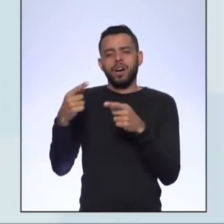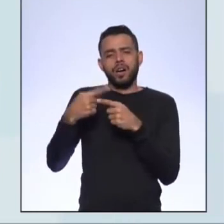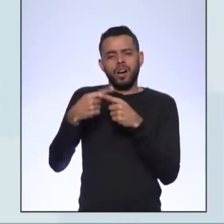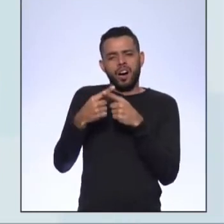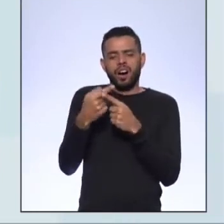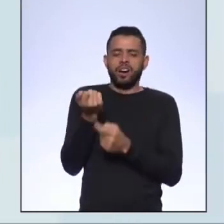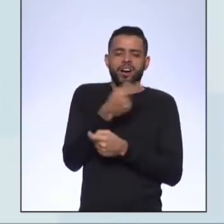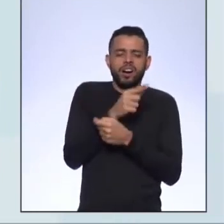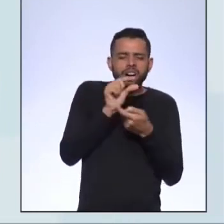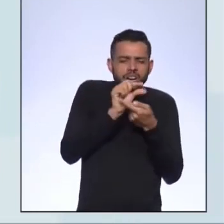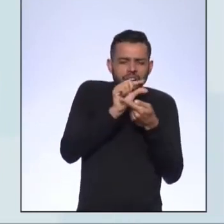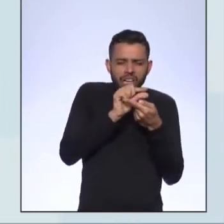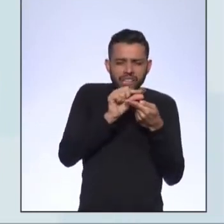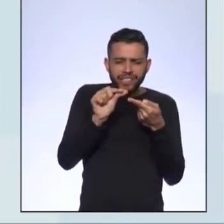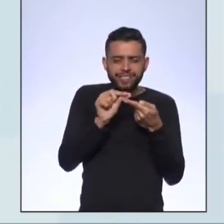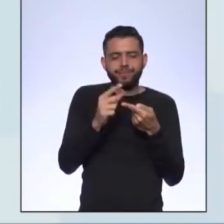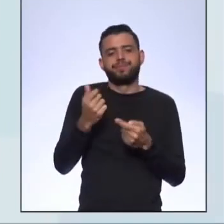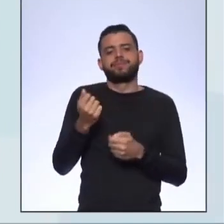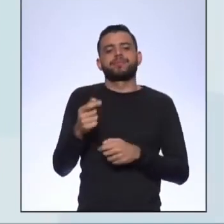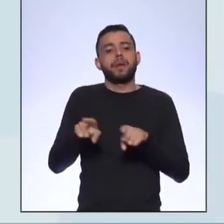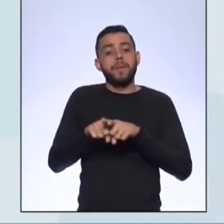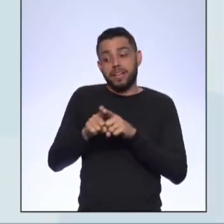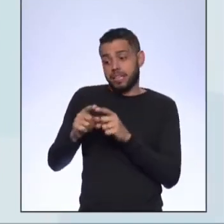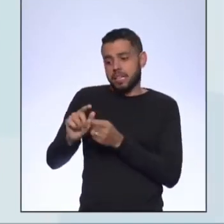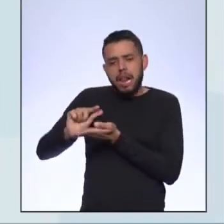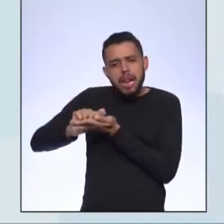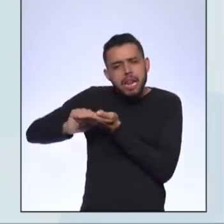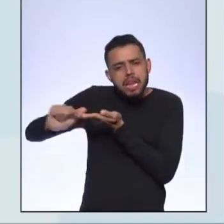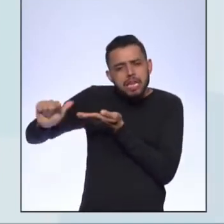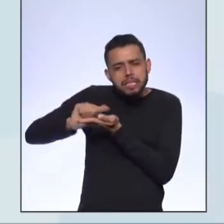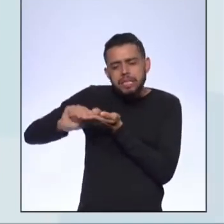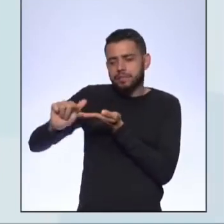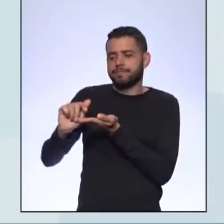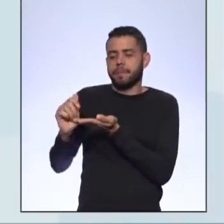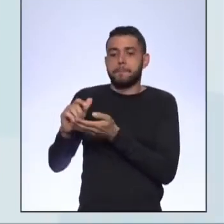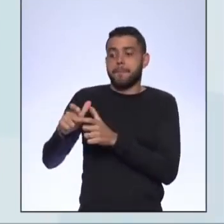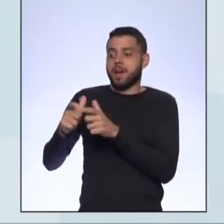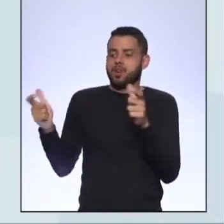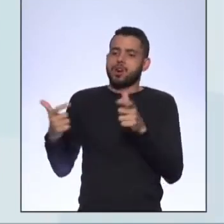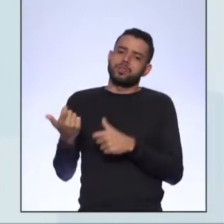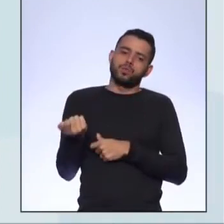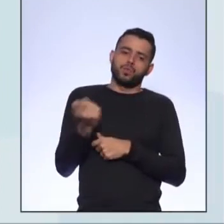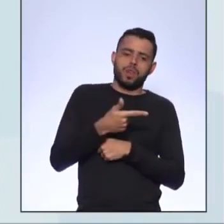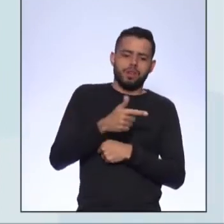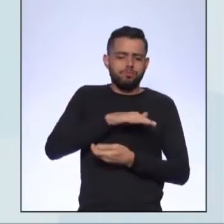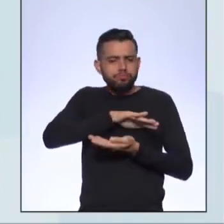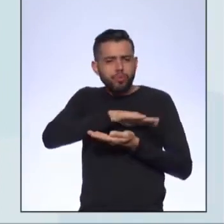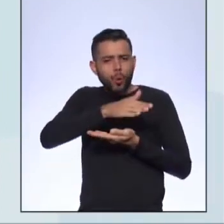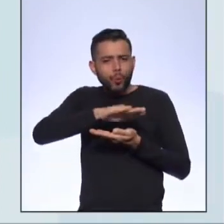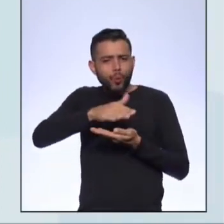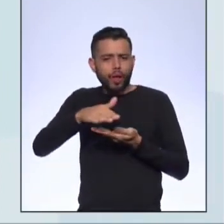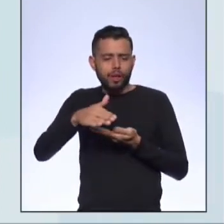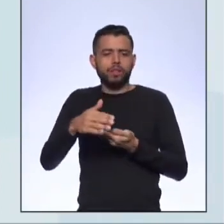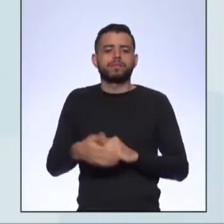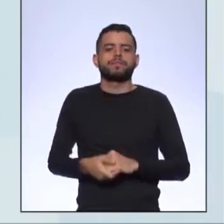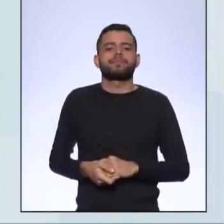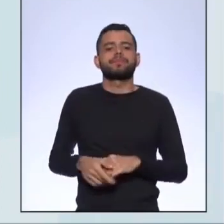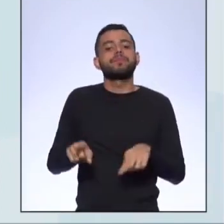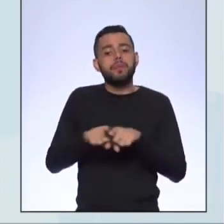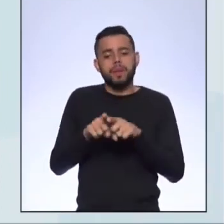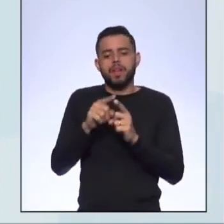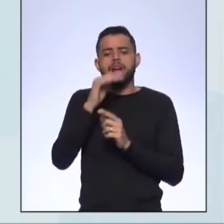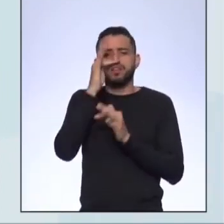rugosa. A vagem lisa dominante em relação à ondulada. E aí também, né, o posicionamento das